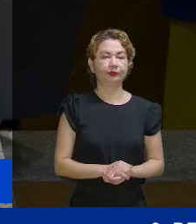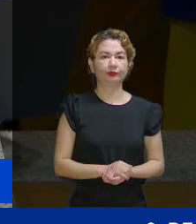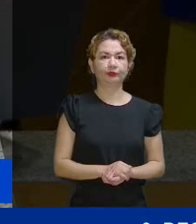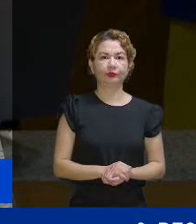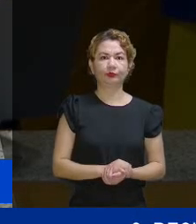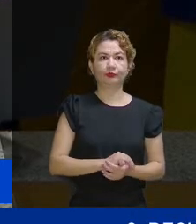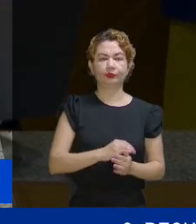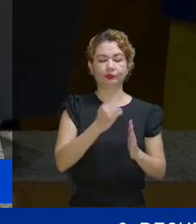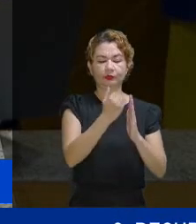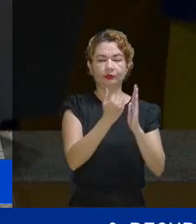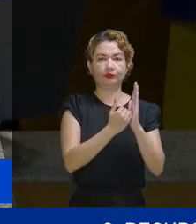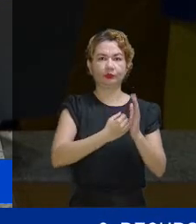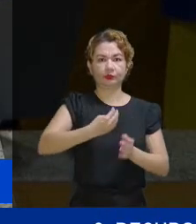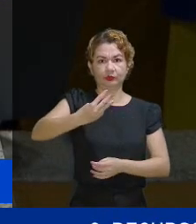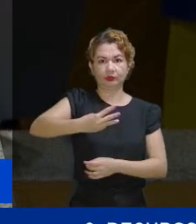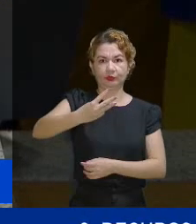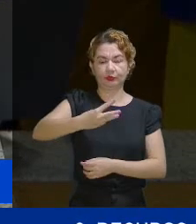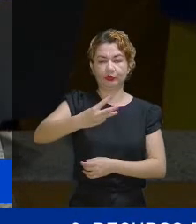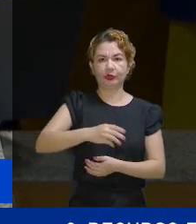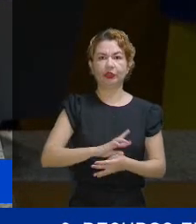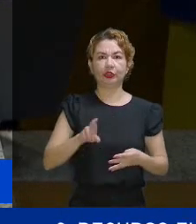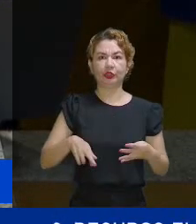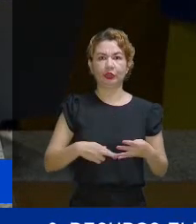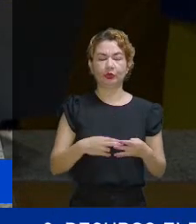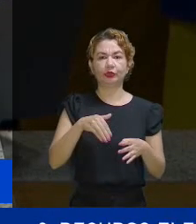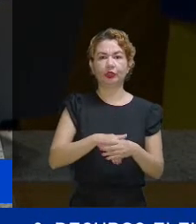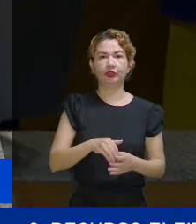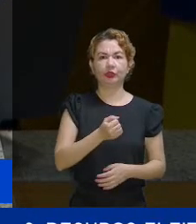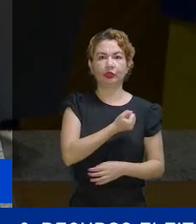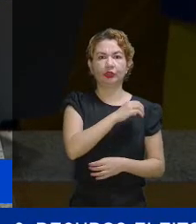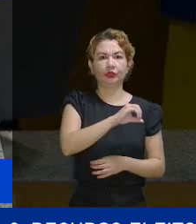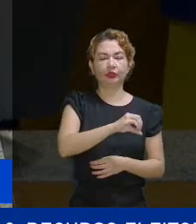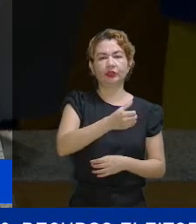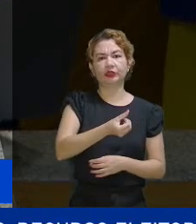Número 3 da pauta é o recurso eleitoral na prestação de contas número